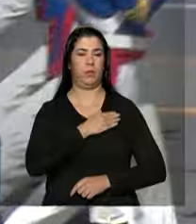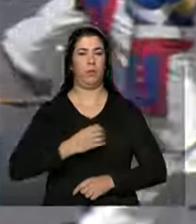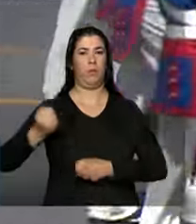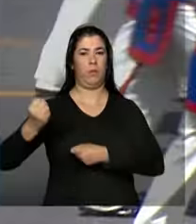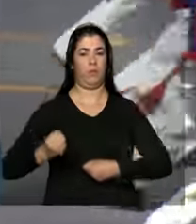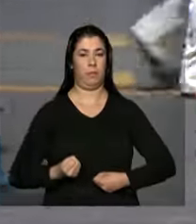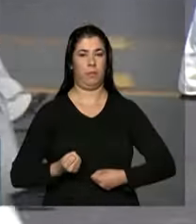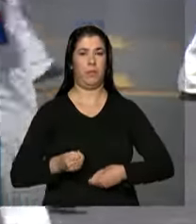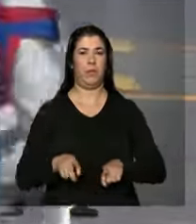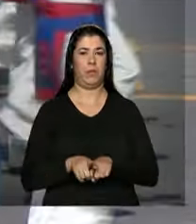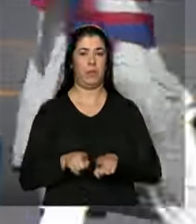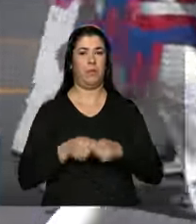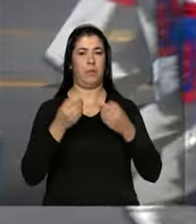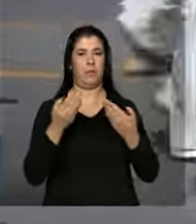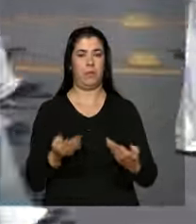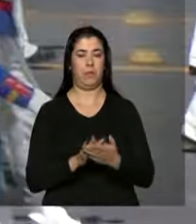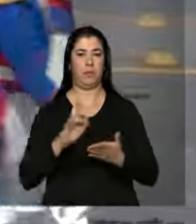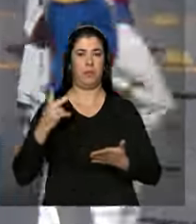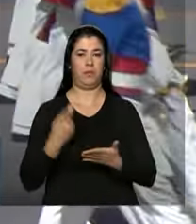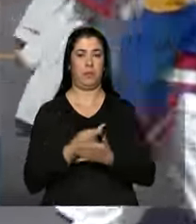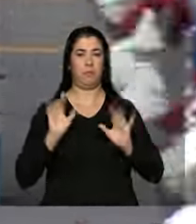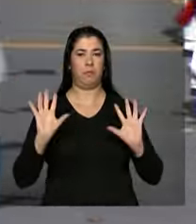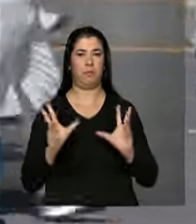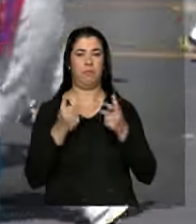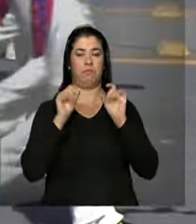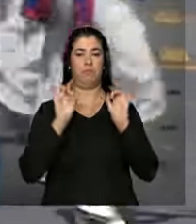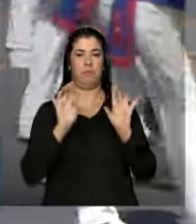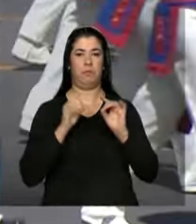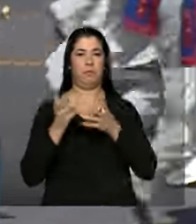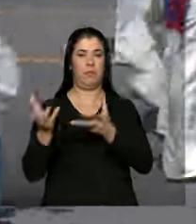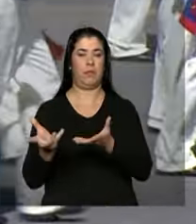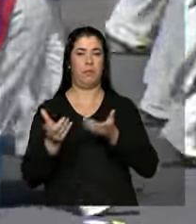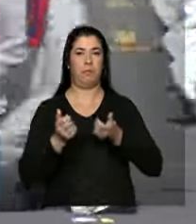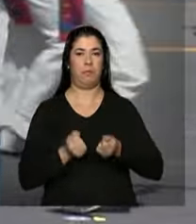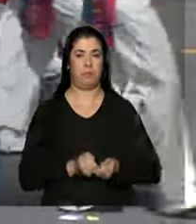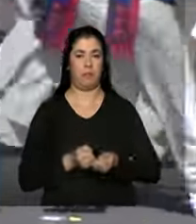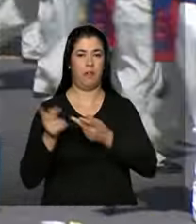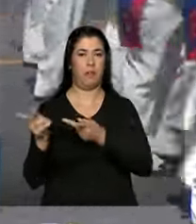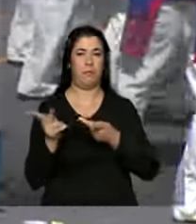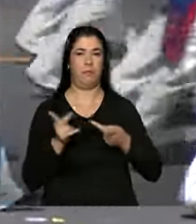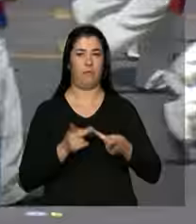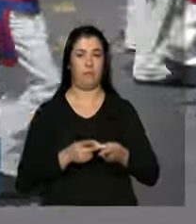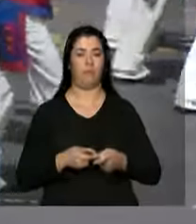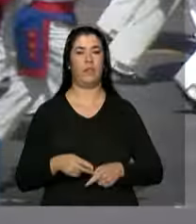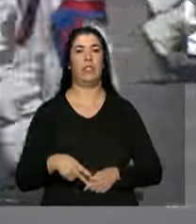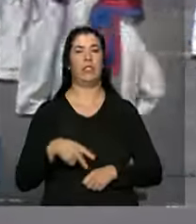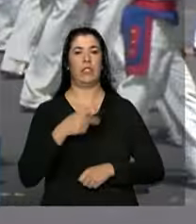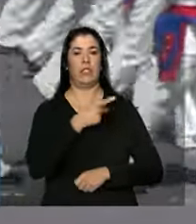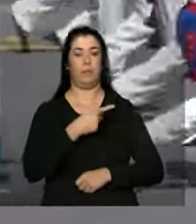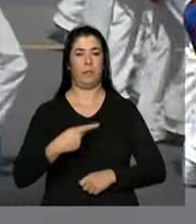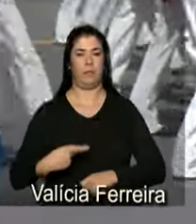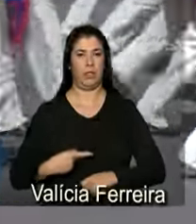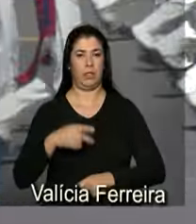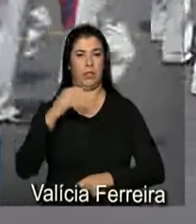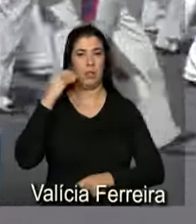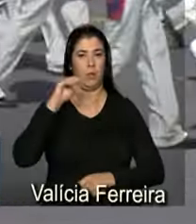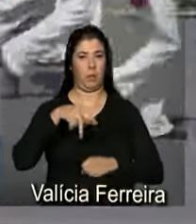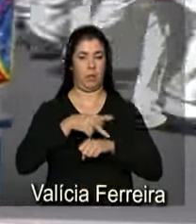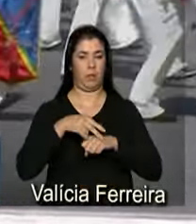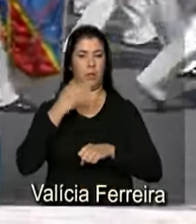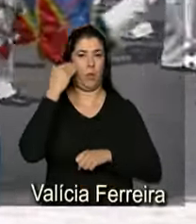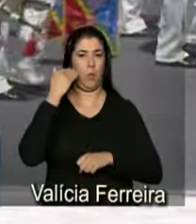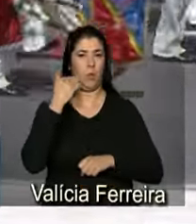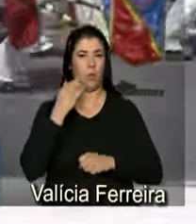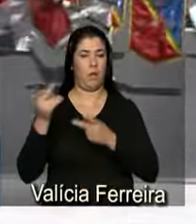Essa é a cerimônia oficial para receber a presidenta da República da Coreia, que vem ao Brasil para a visita oficial de